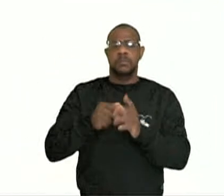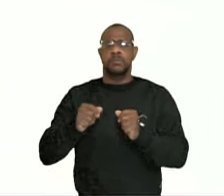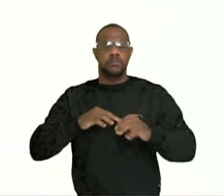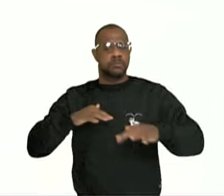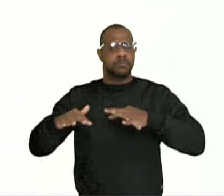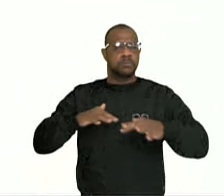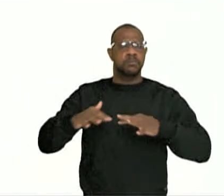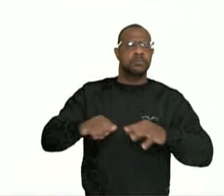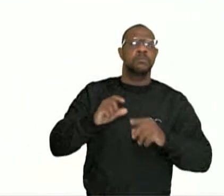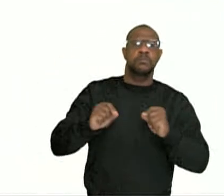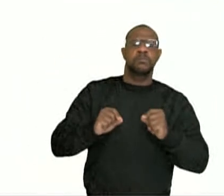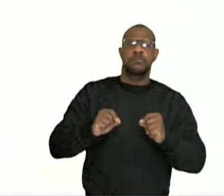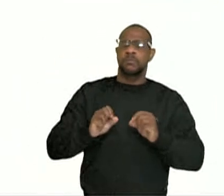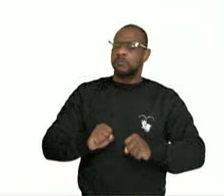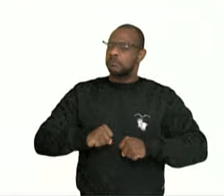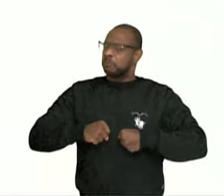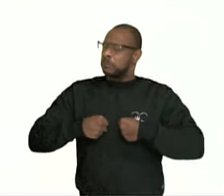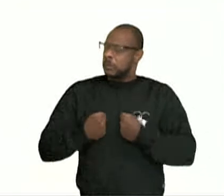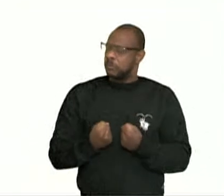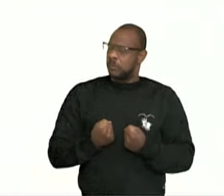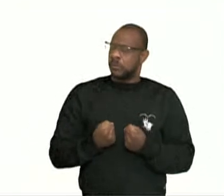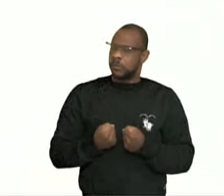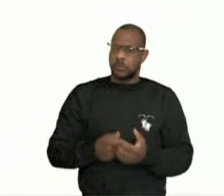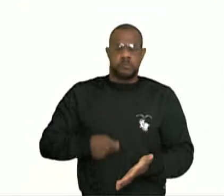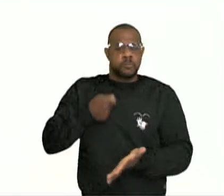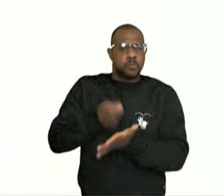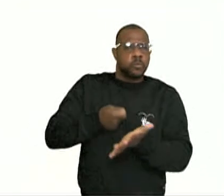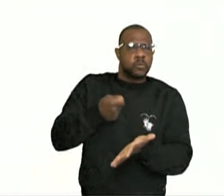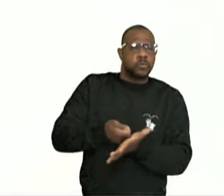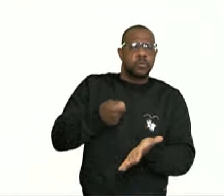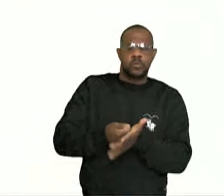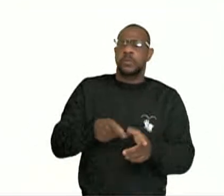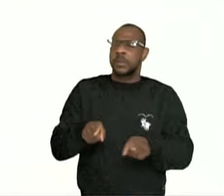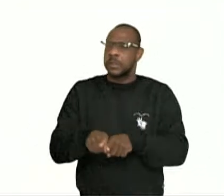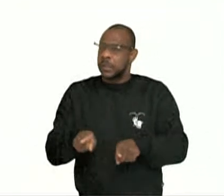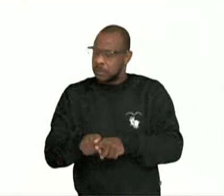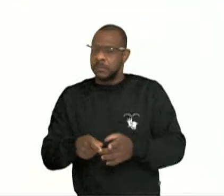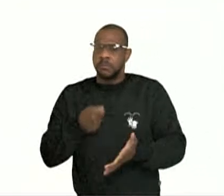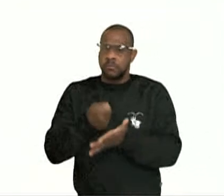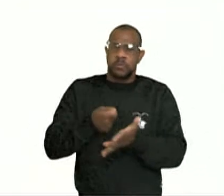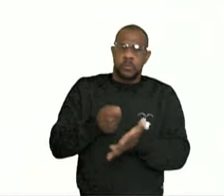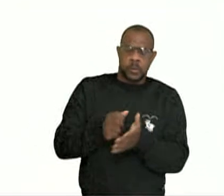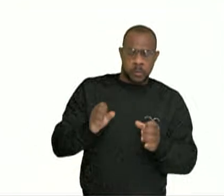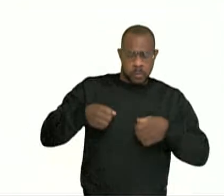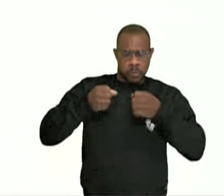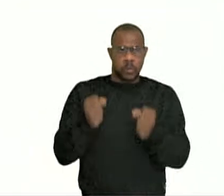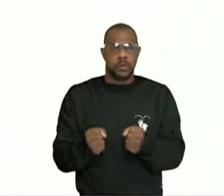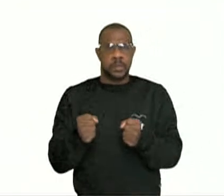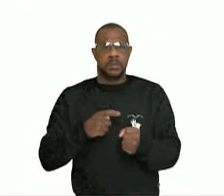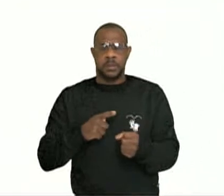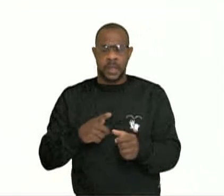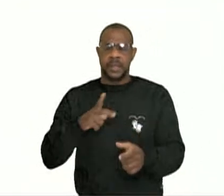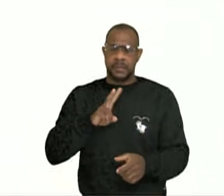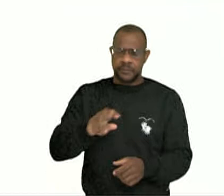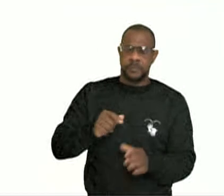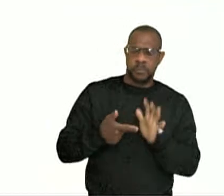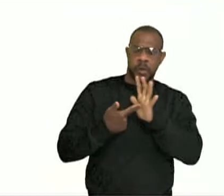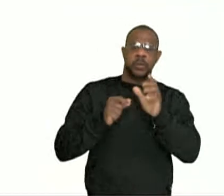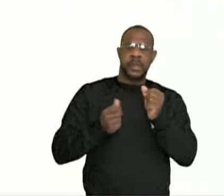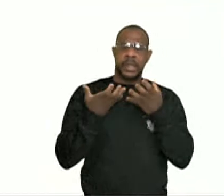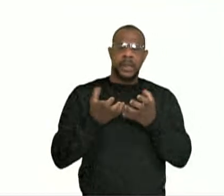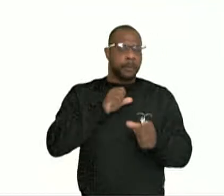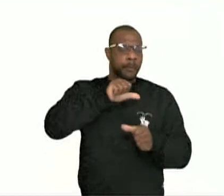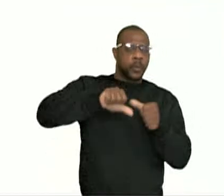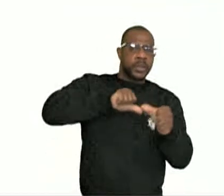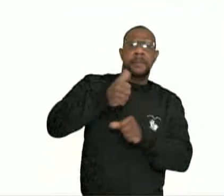de revolta, né? Contra um poder estabelecido, visando aí promover mudanças profundas